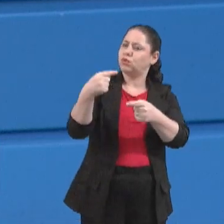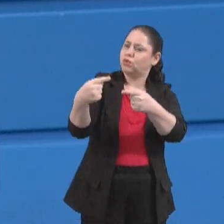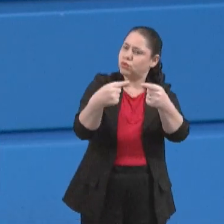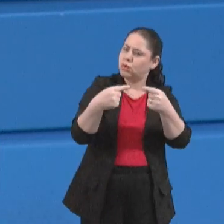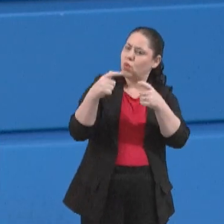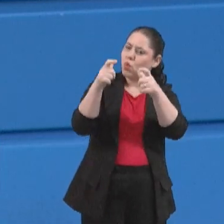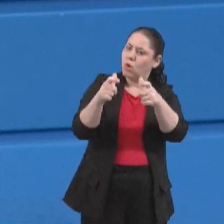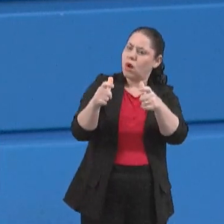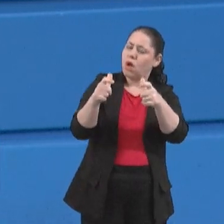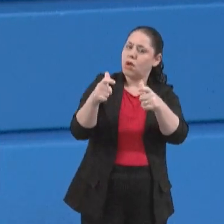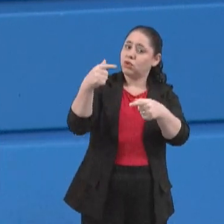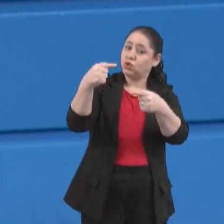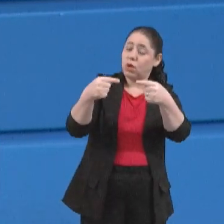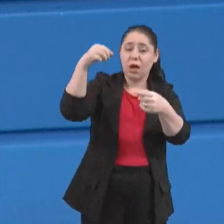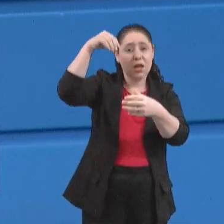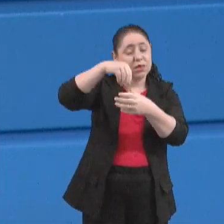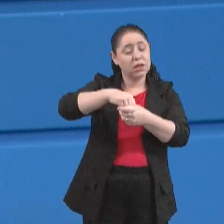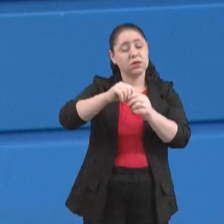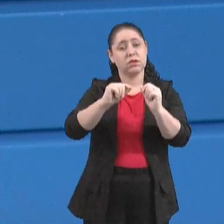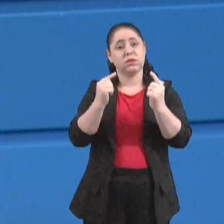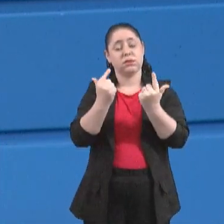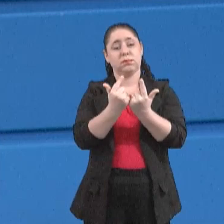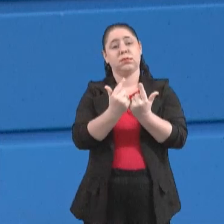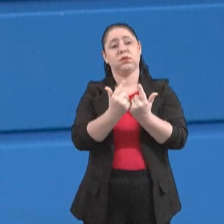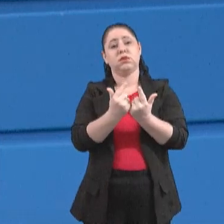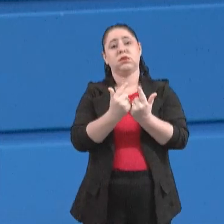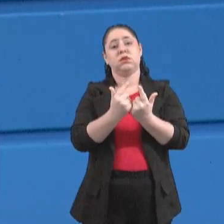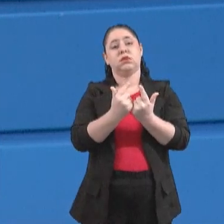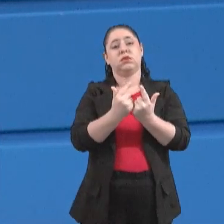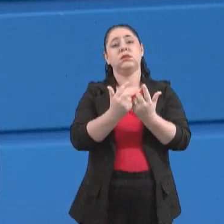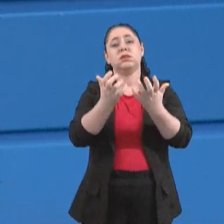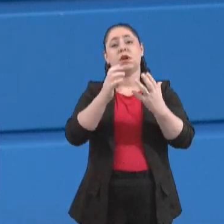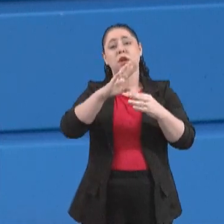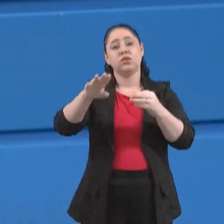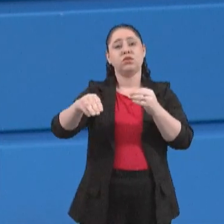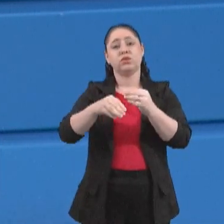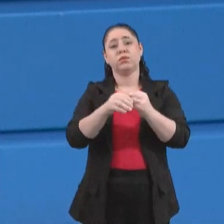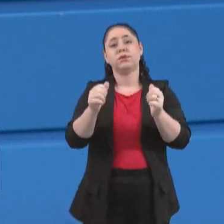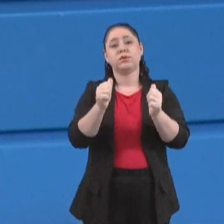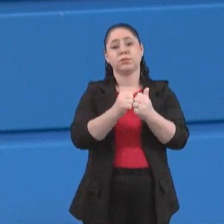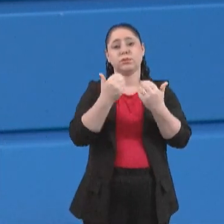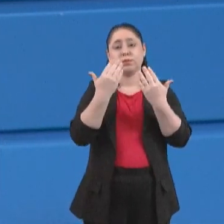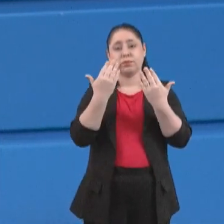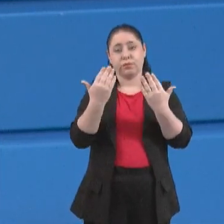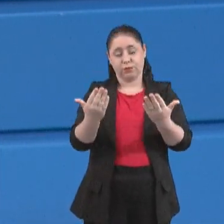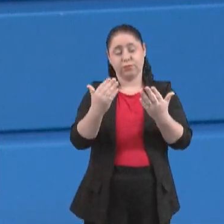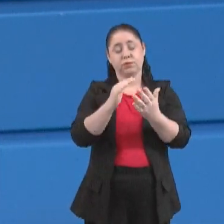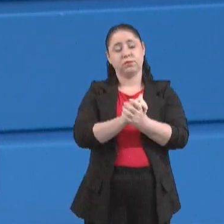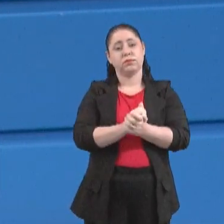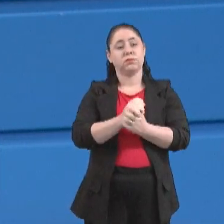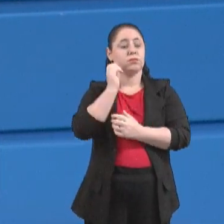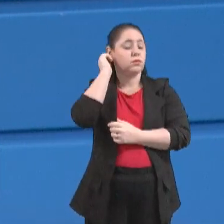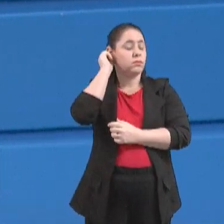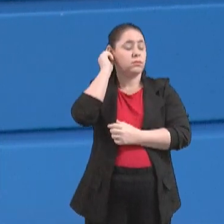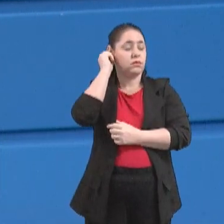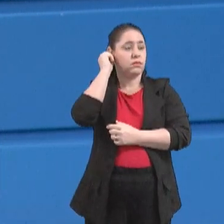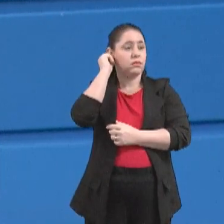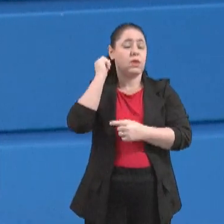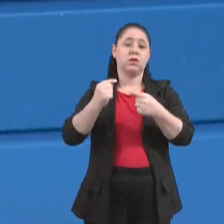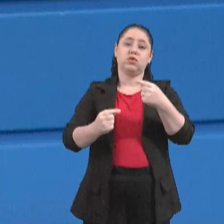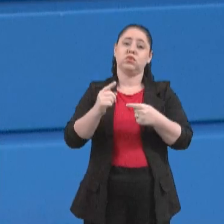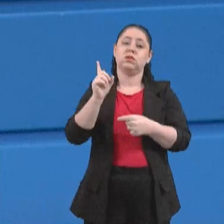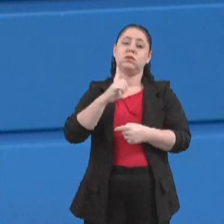esse espaço de debate aqui na Assembleia Legislativa, e quero me somar a Vossa Excelência a essa